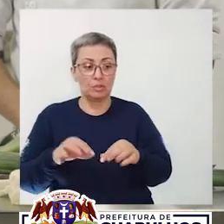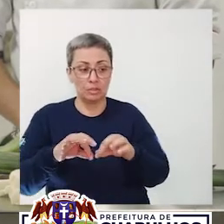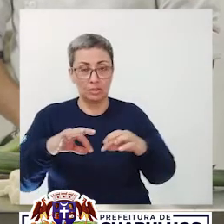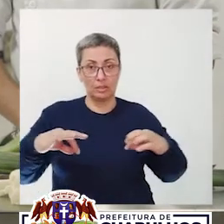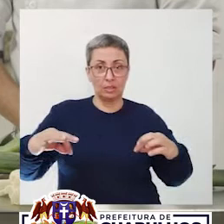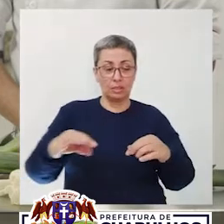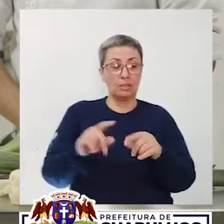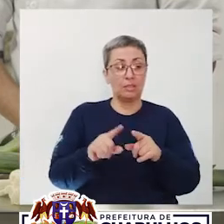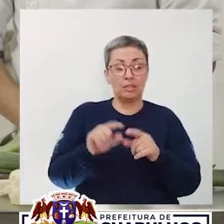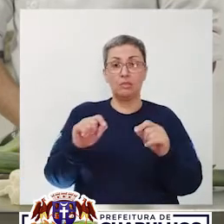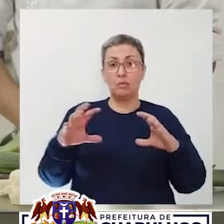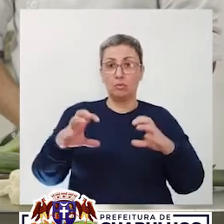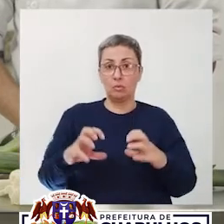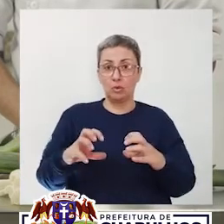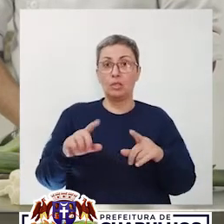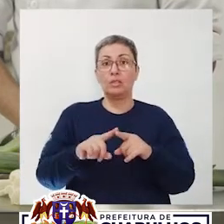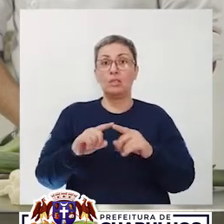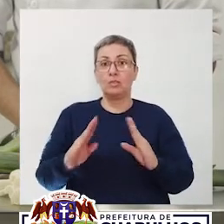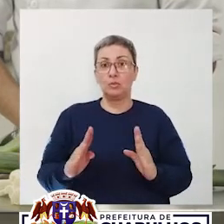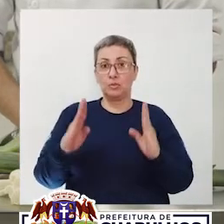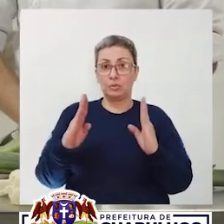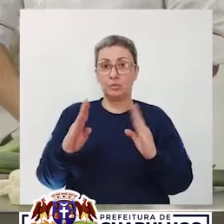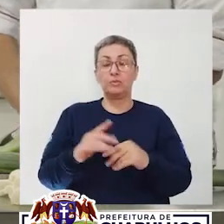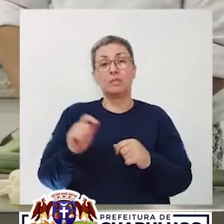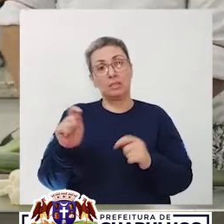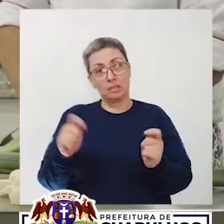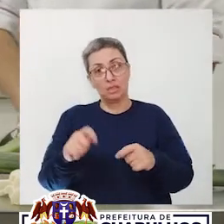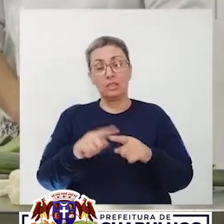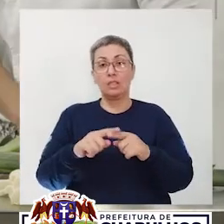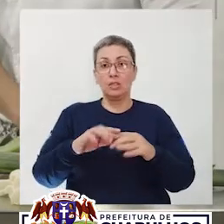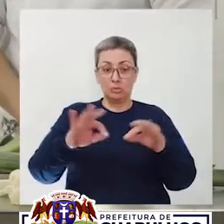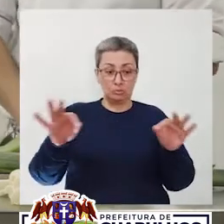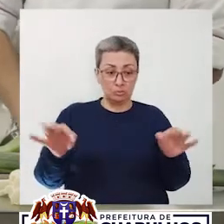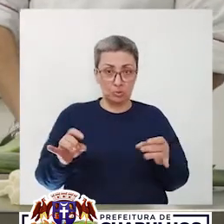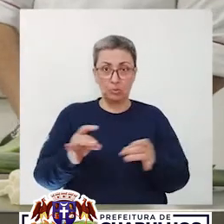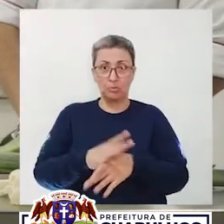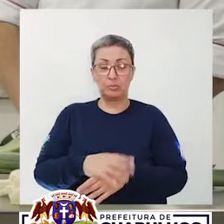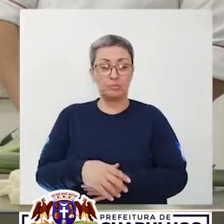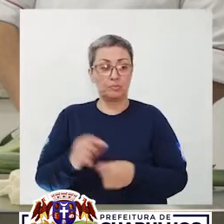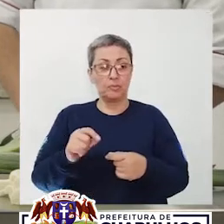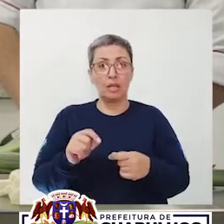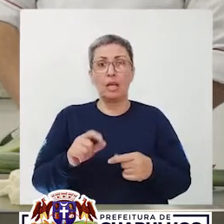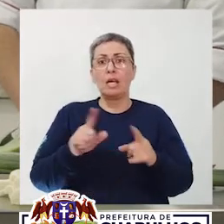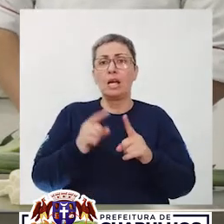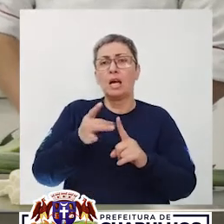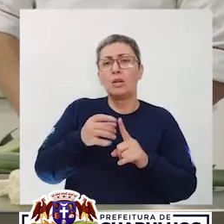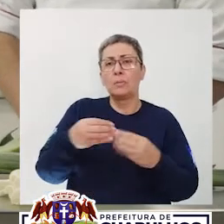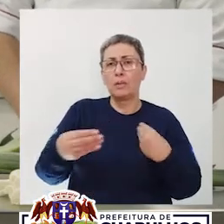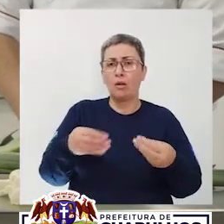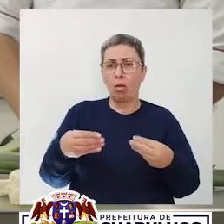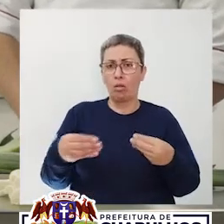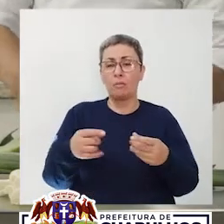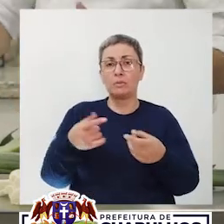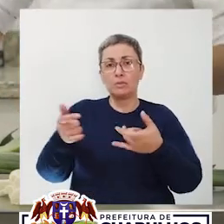e prego ela assim. Que aí ela encolhe e a tirinha fica para cima e dá para fazer um acabamento bacana. As descartáveis seria aquelas